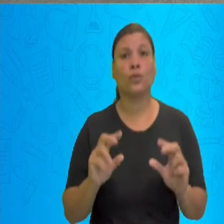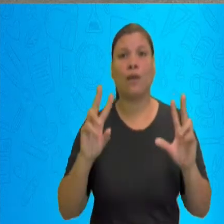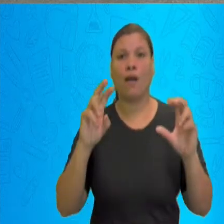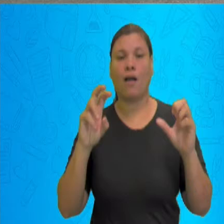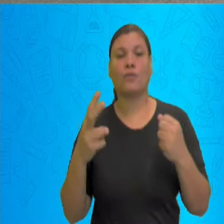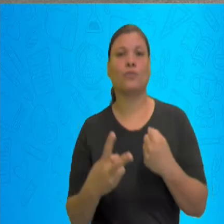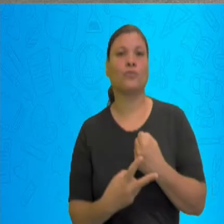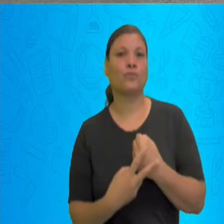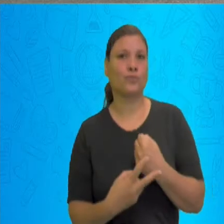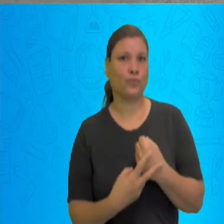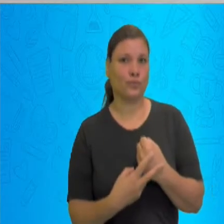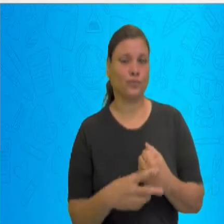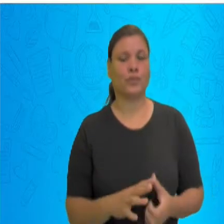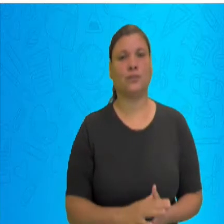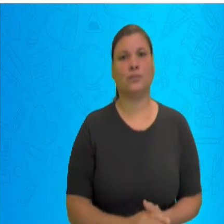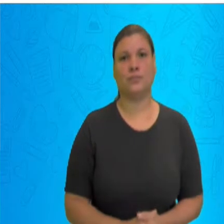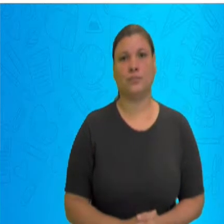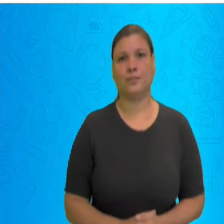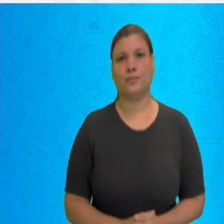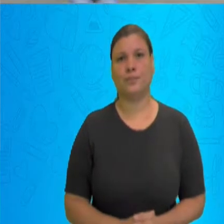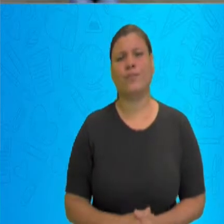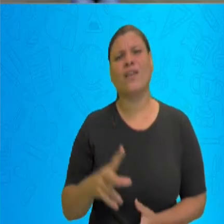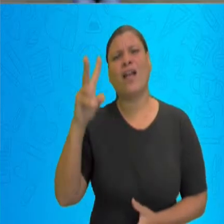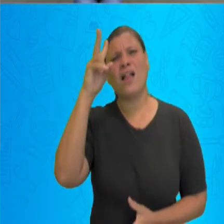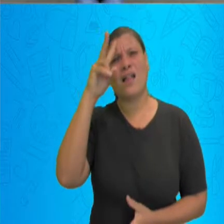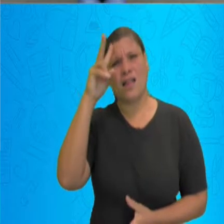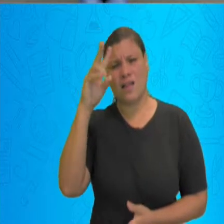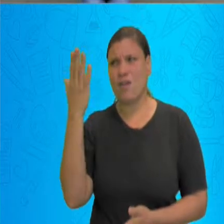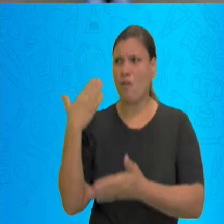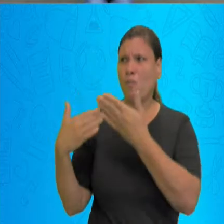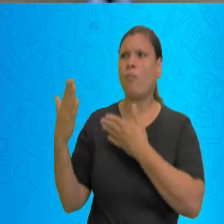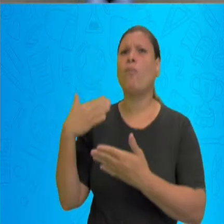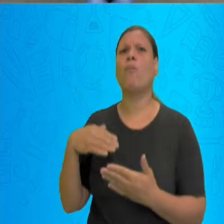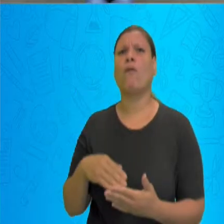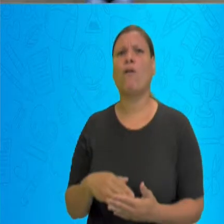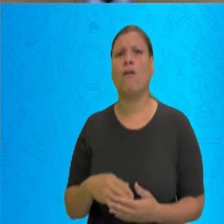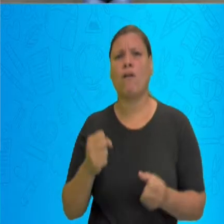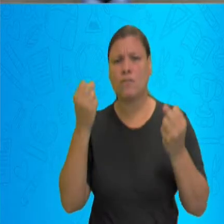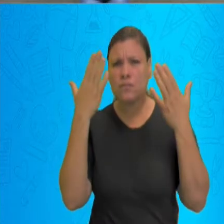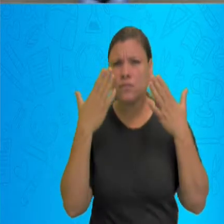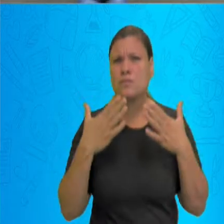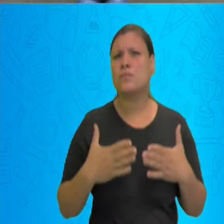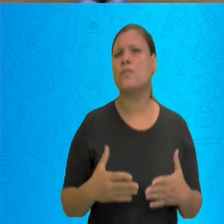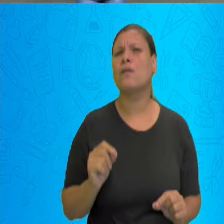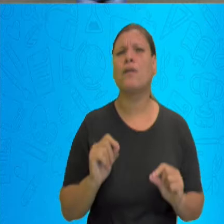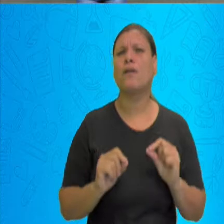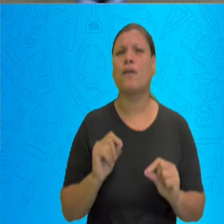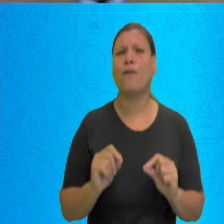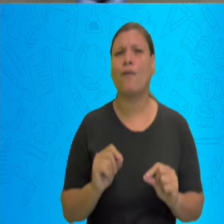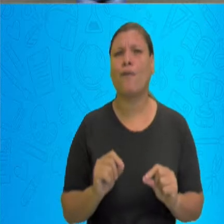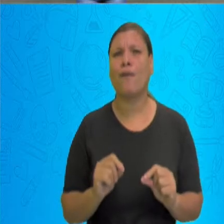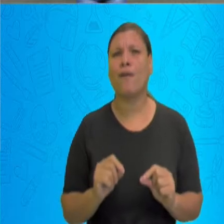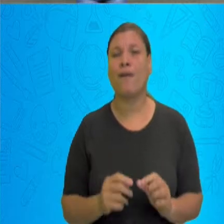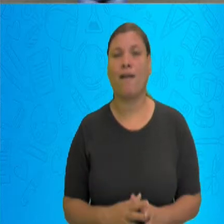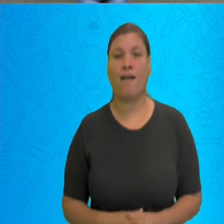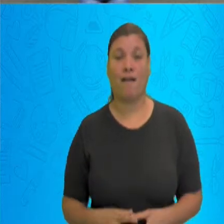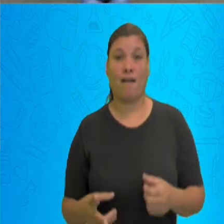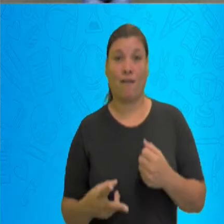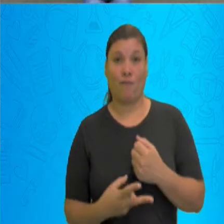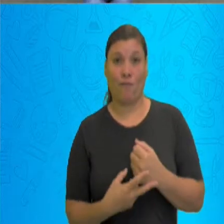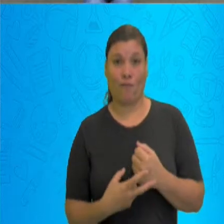indicativo. Então, relembrando, o modo indicativo é usado para transmitir um acontecimento